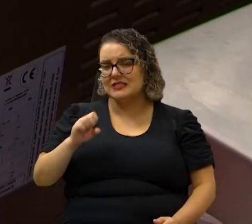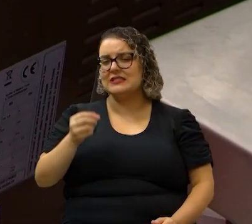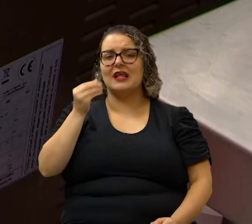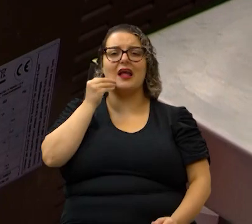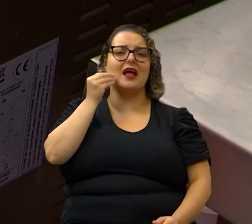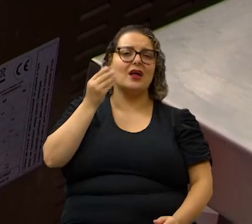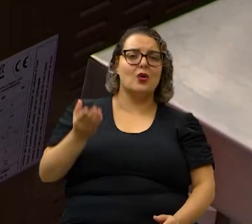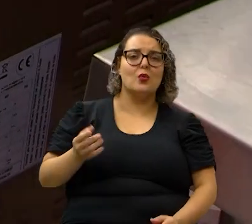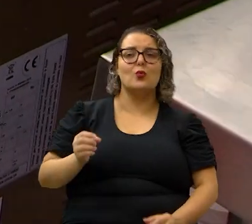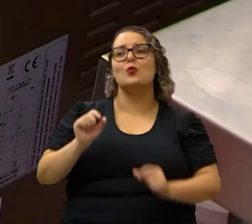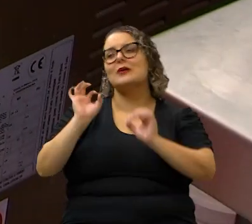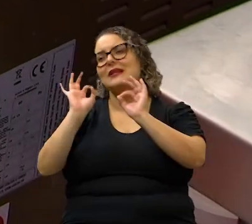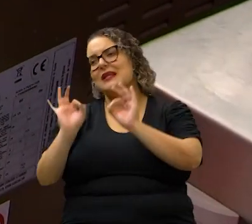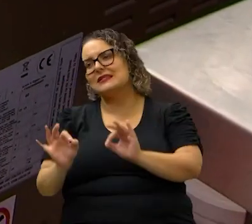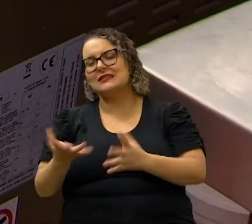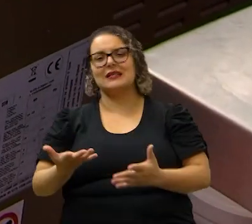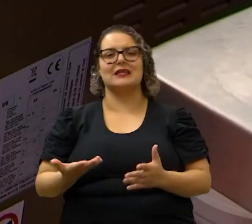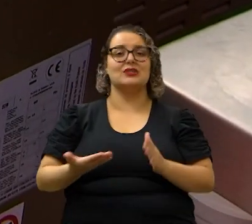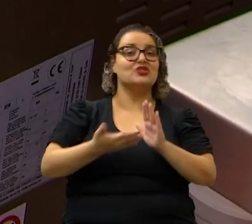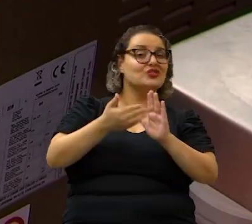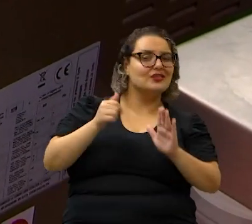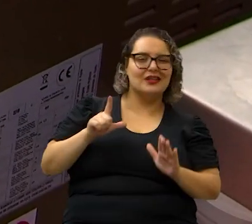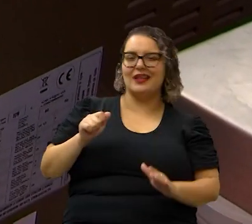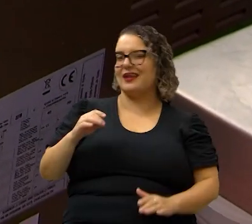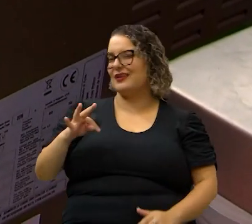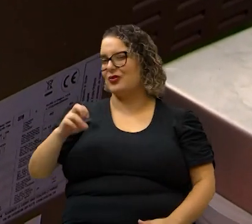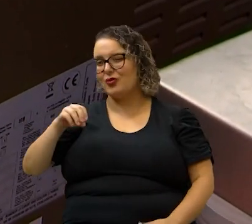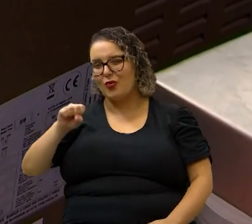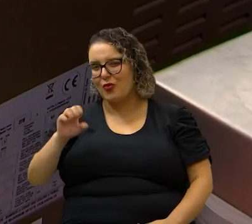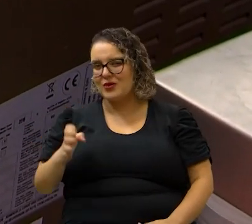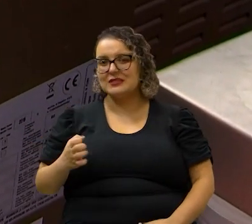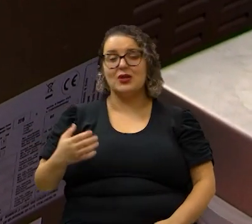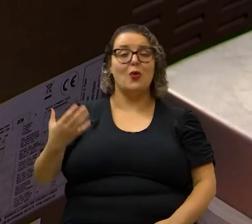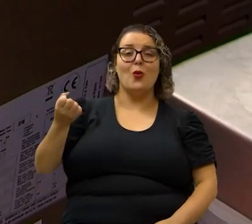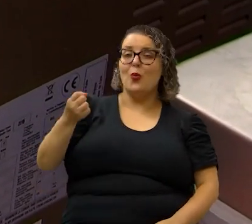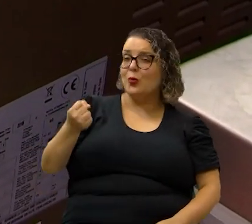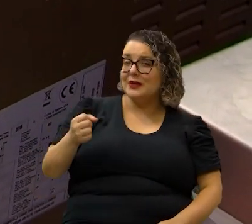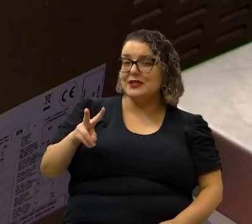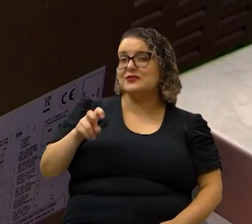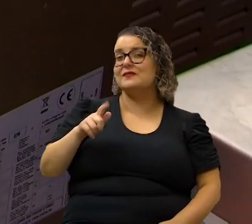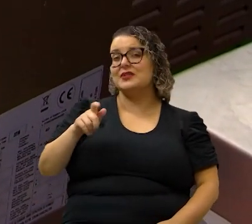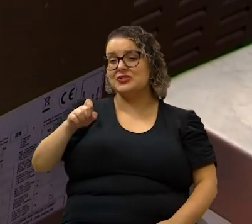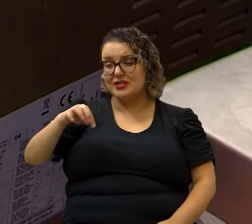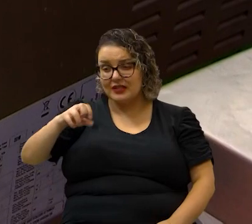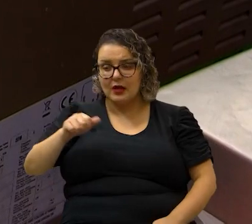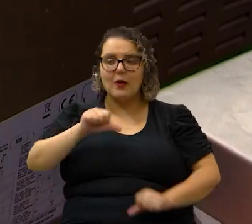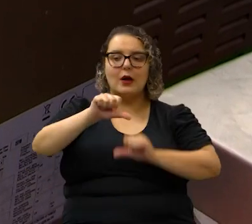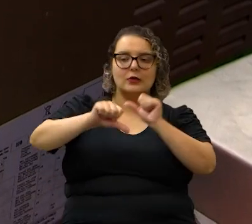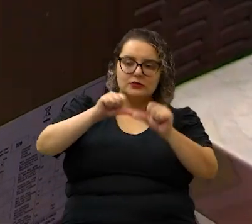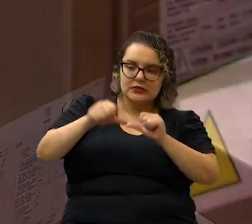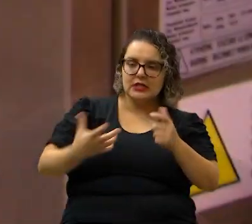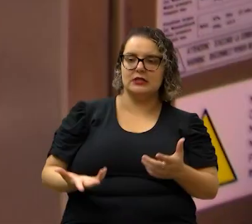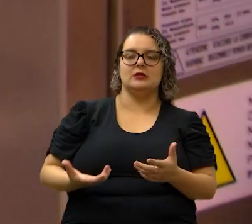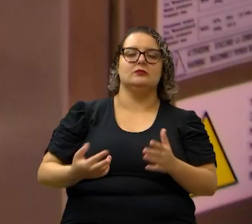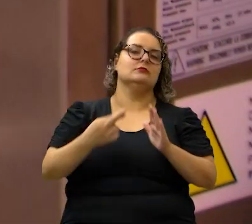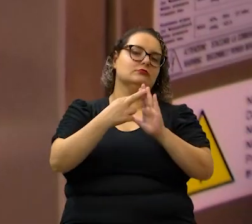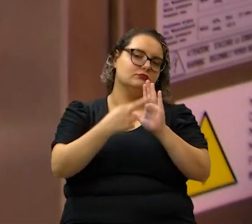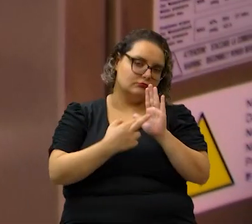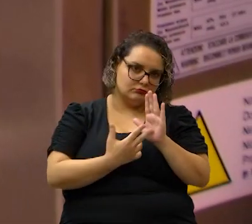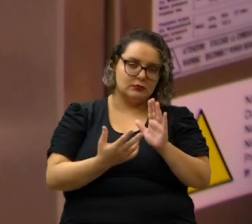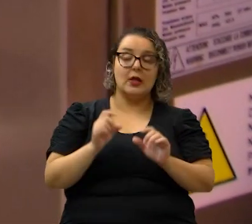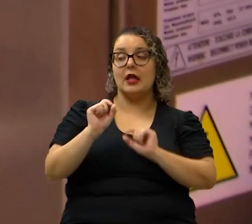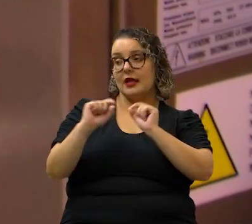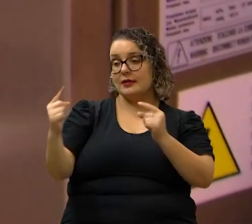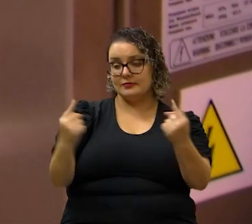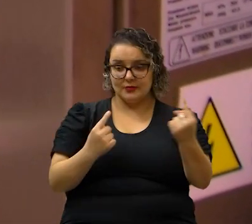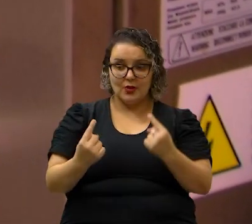adoçantes, testando aquilo que funciona, tirando a lactose, colocando um leite vegetal, alterando as receitas. Então, para